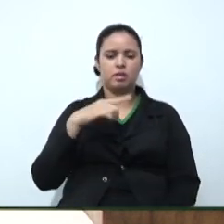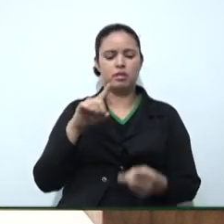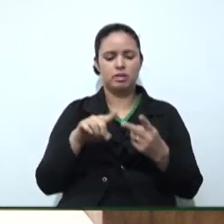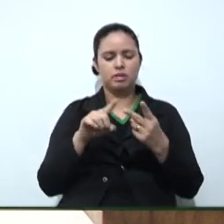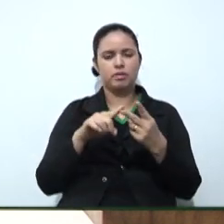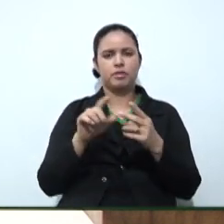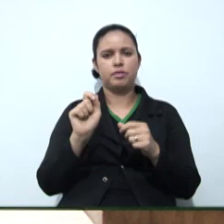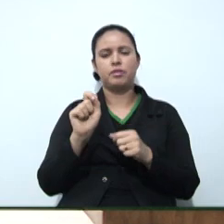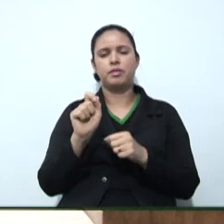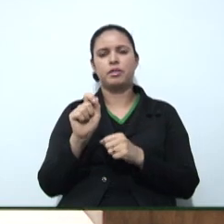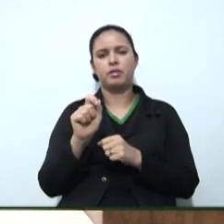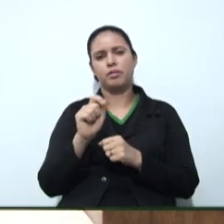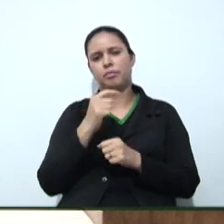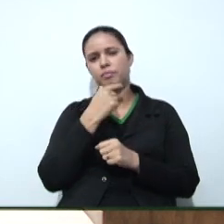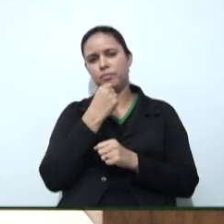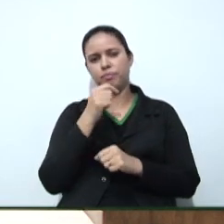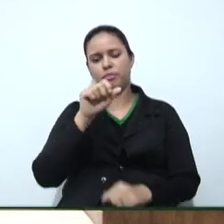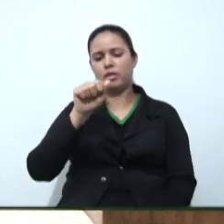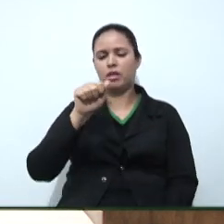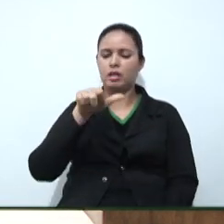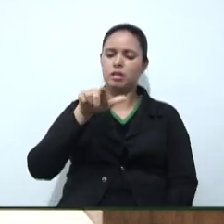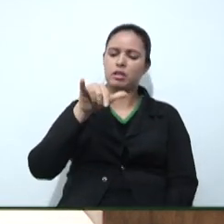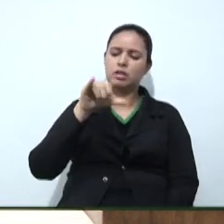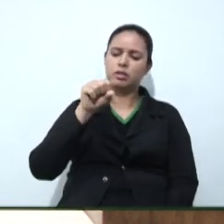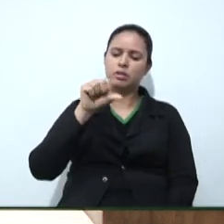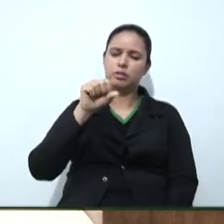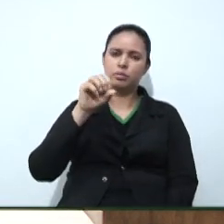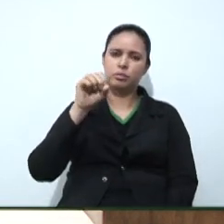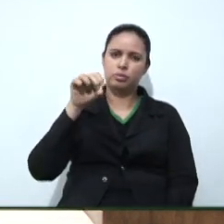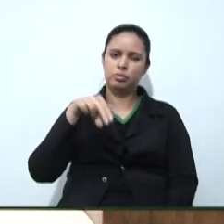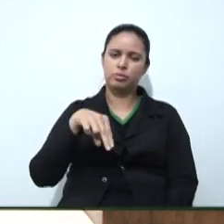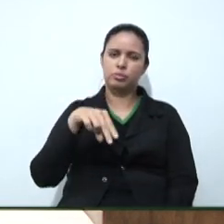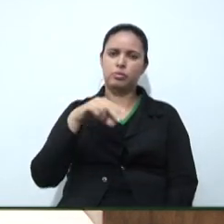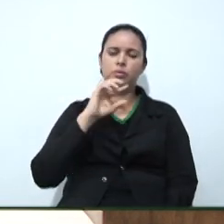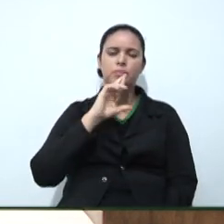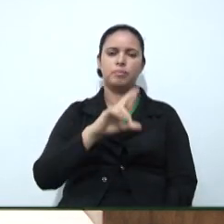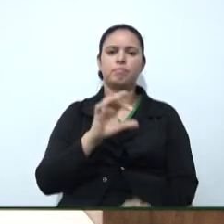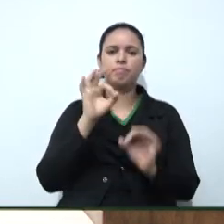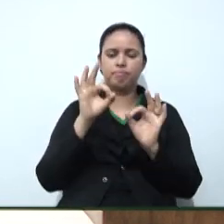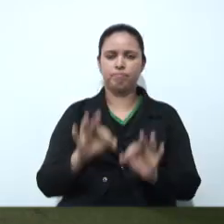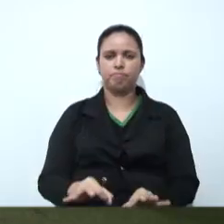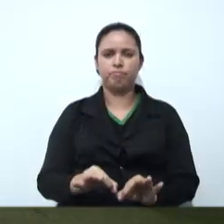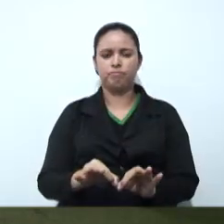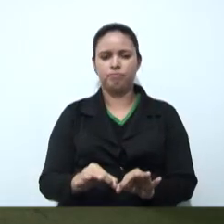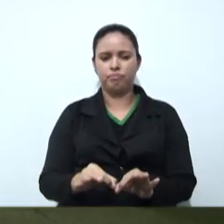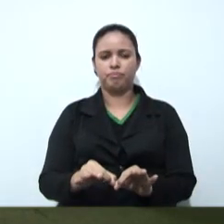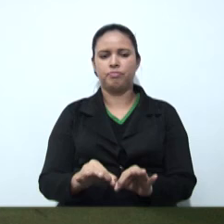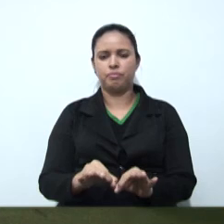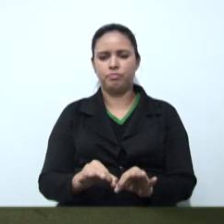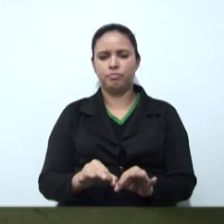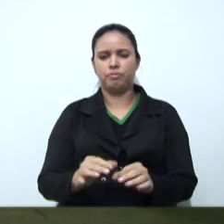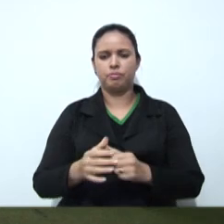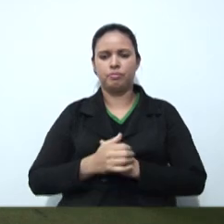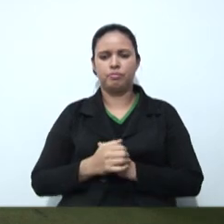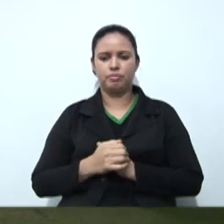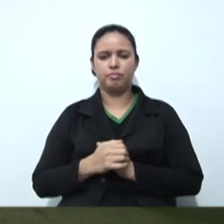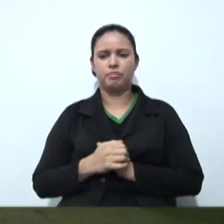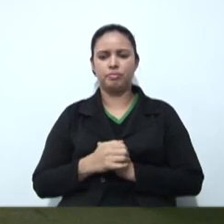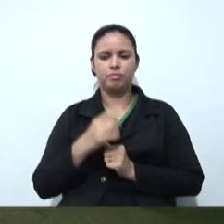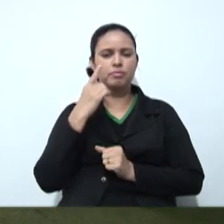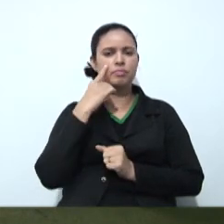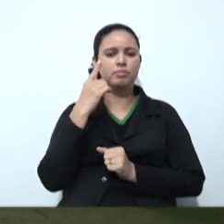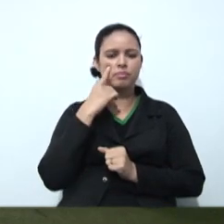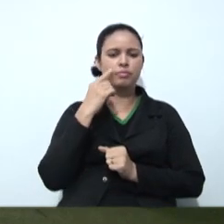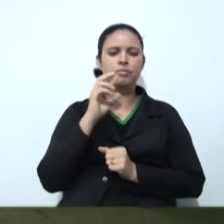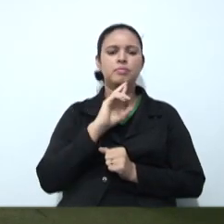Alisson, todos eles responderam corretamente a questão, não é? Será que eles responderam, professor? Coloque na tela. Que a